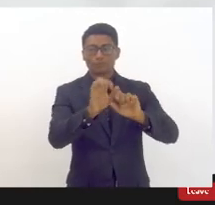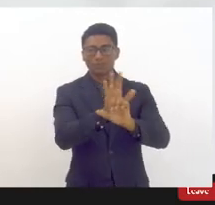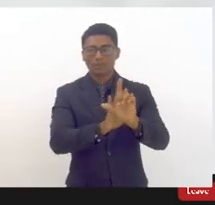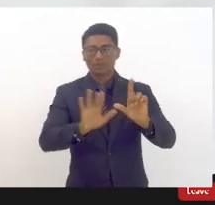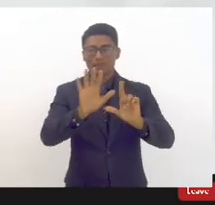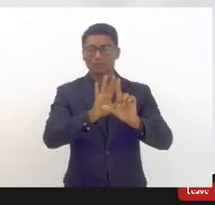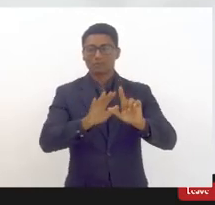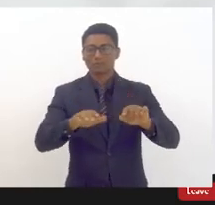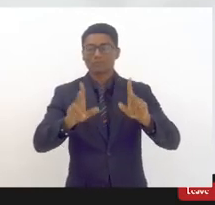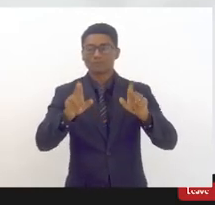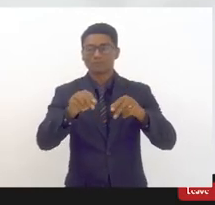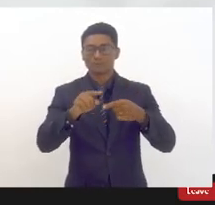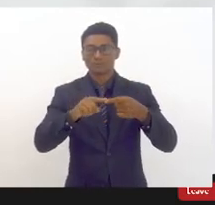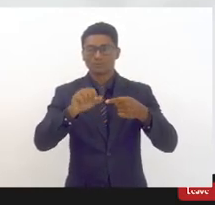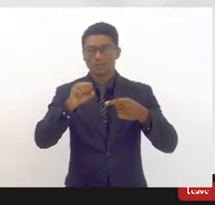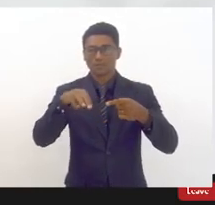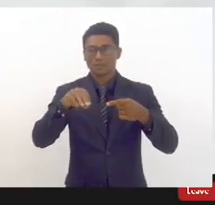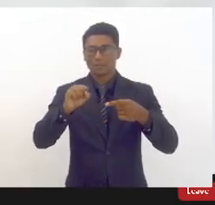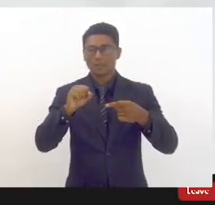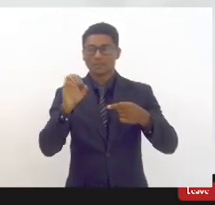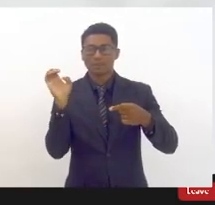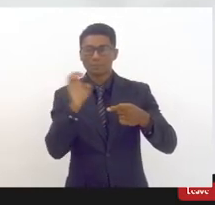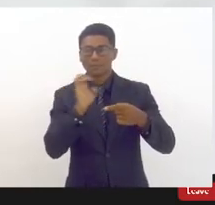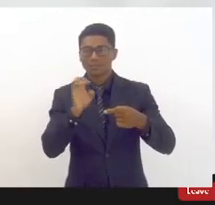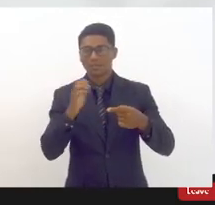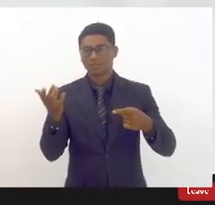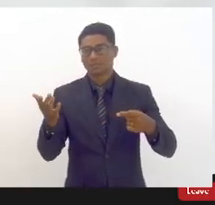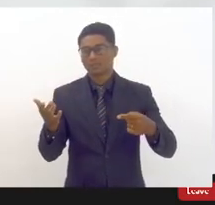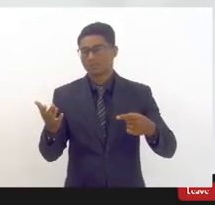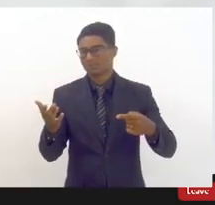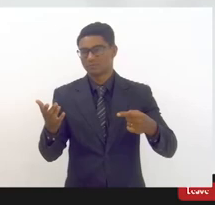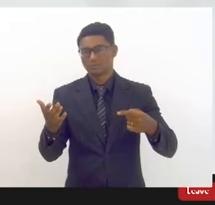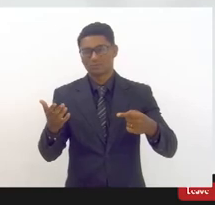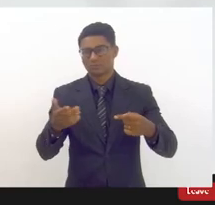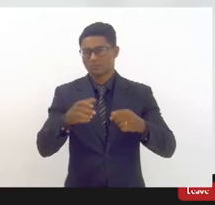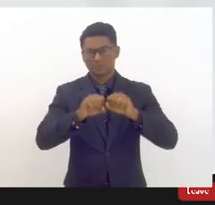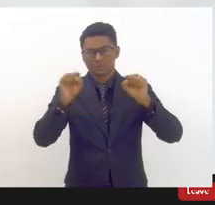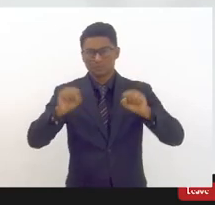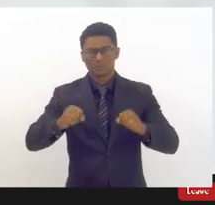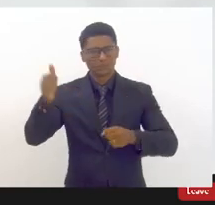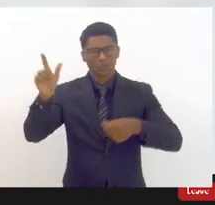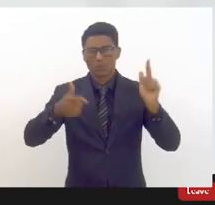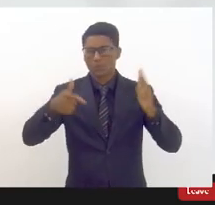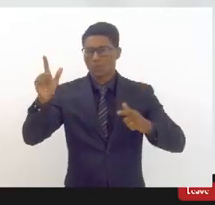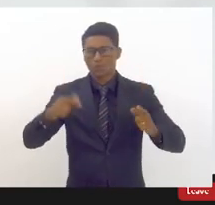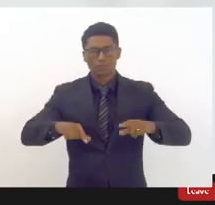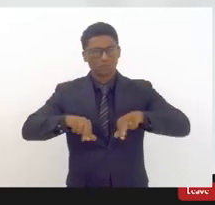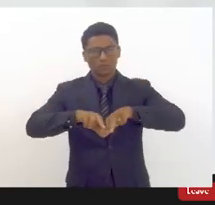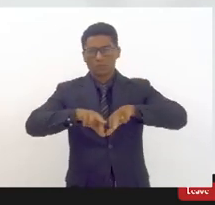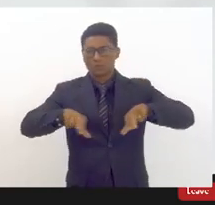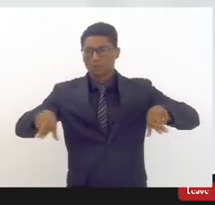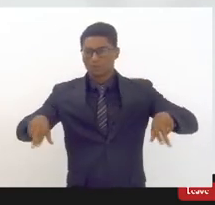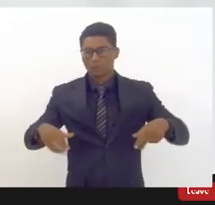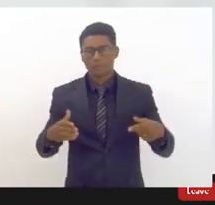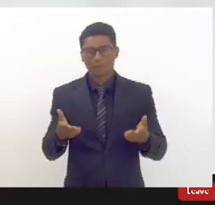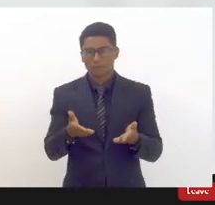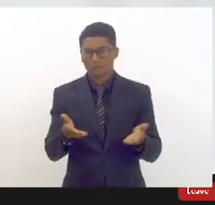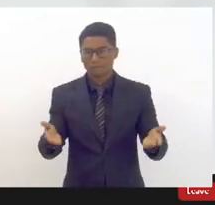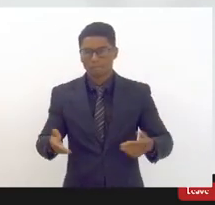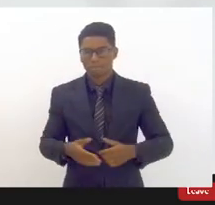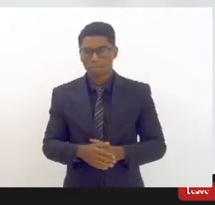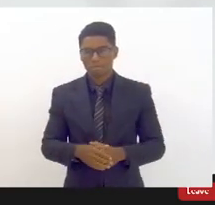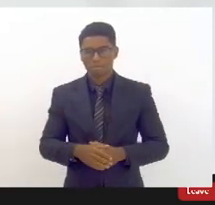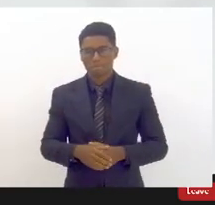como faz como fez com a portabilidade, enfim, com todos os outros sistemas que são usados por todas as prestadoras em